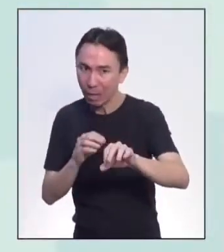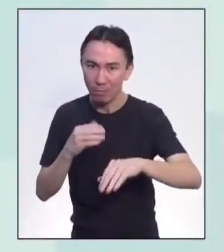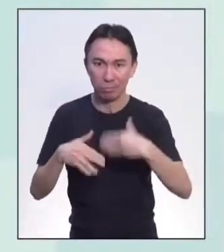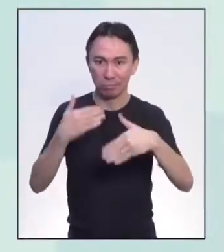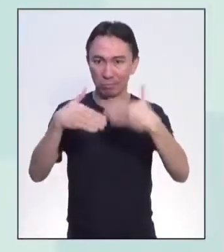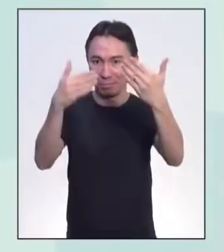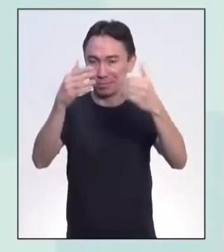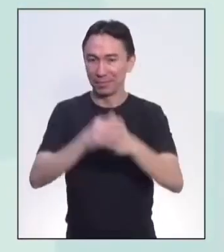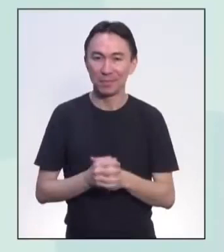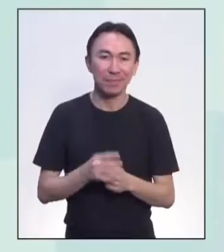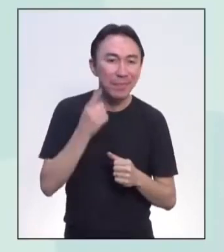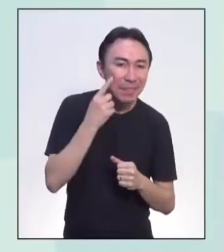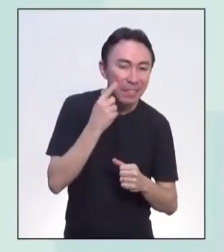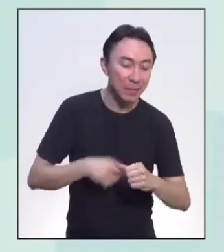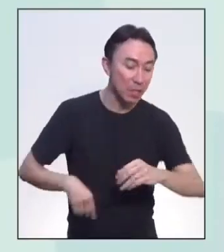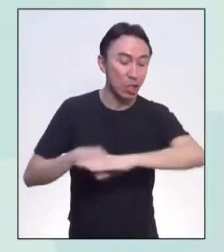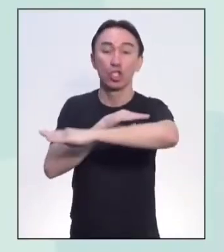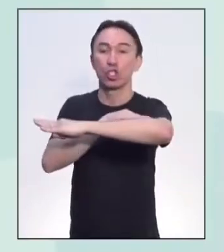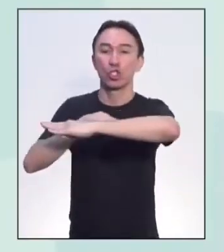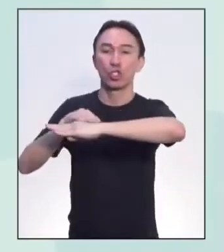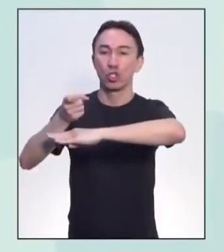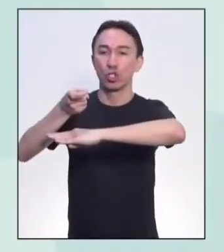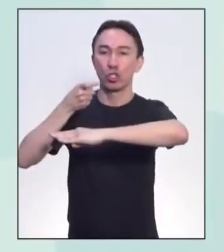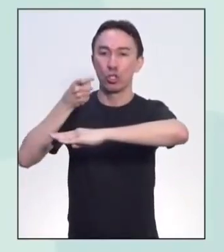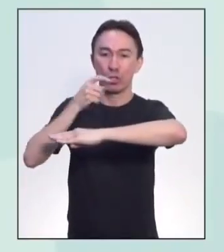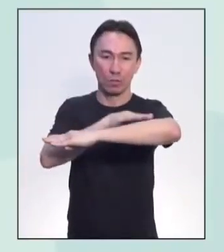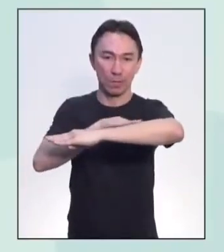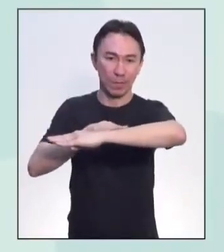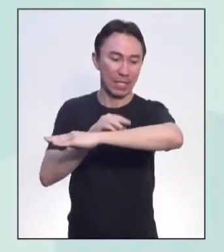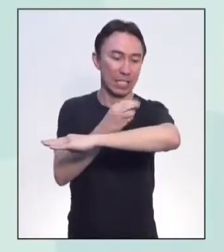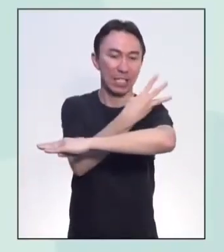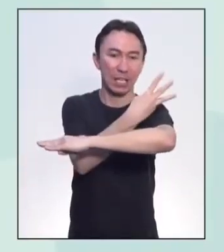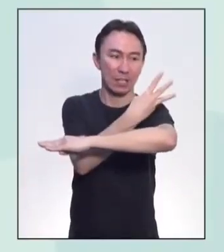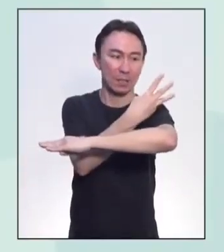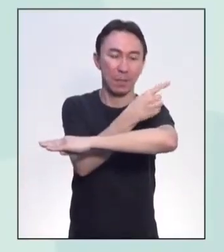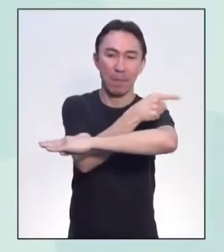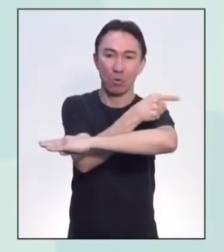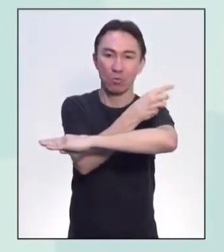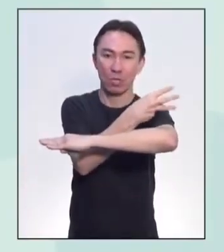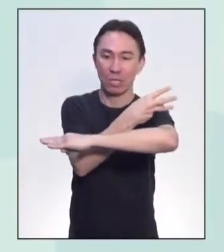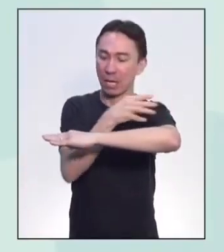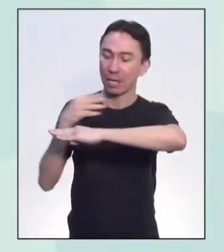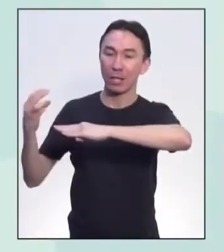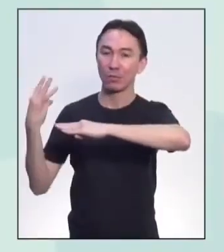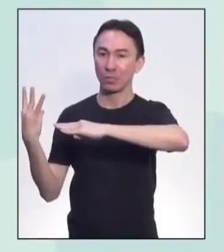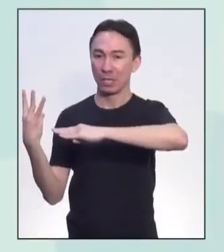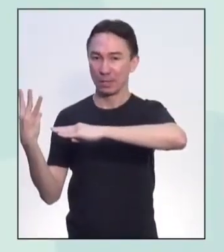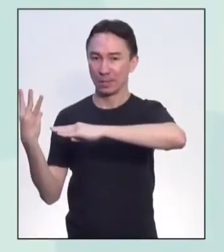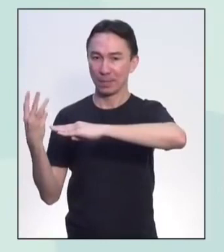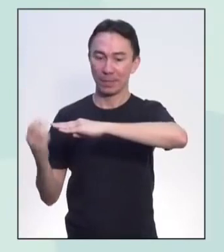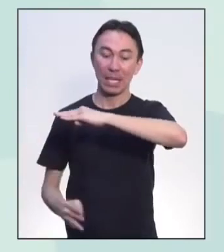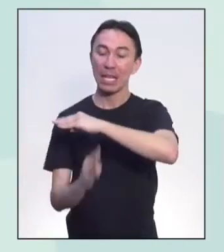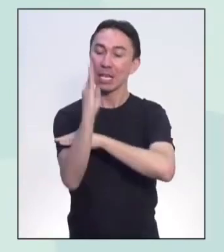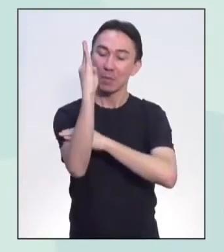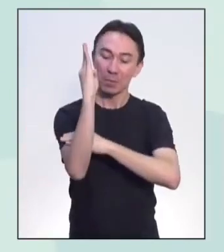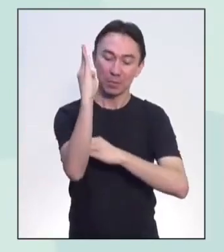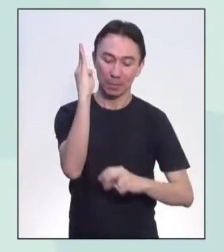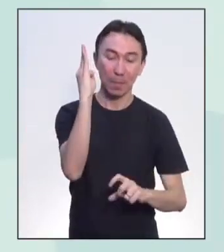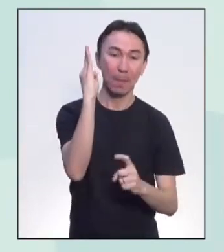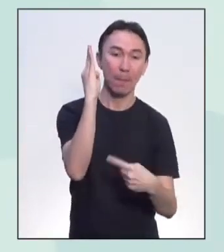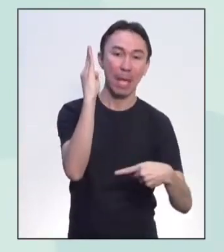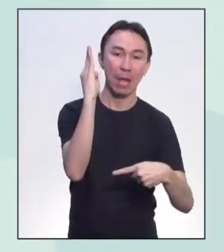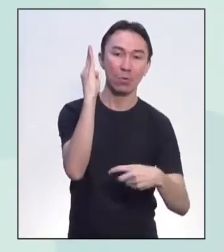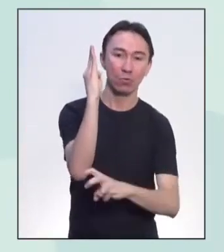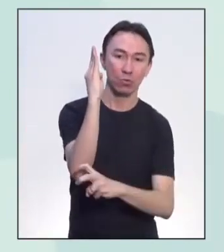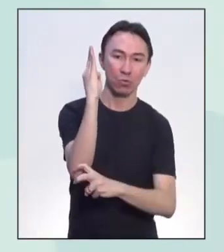disse para vocês, eixo X do -3 até o 3, eixo Y do -5 até o 5. Aí eu fui